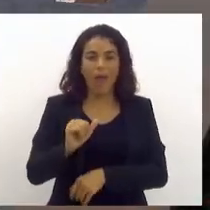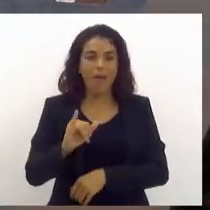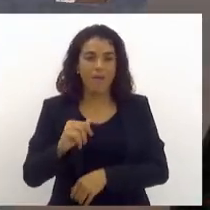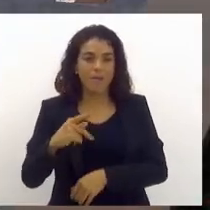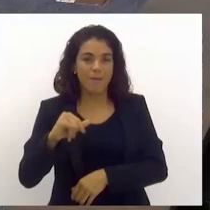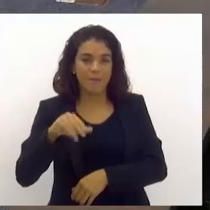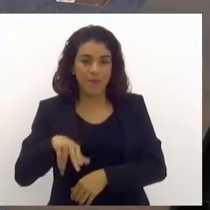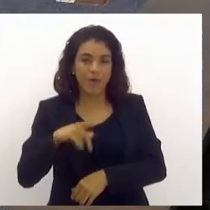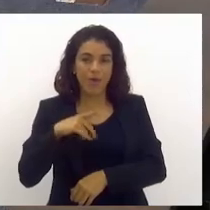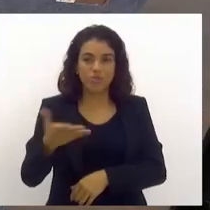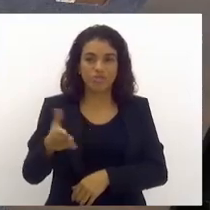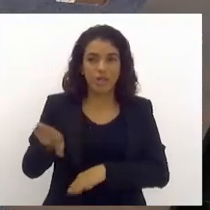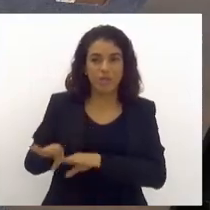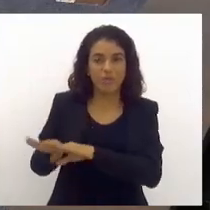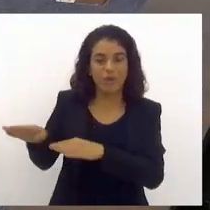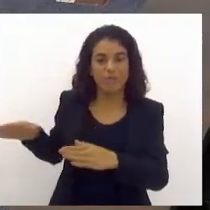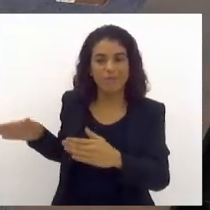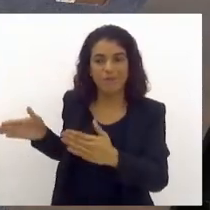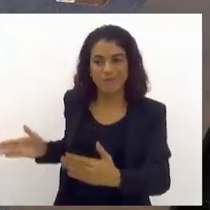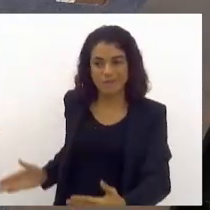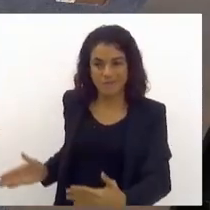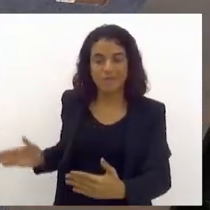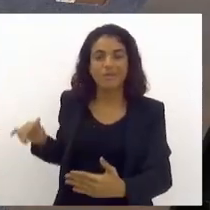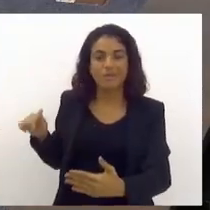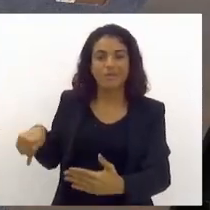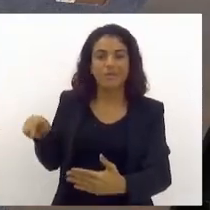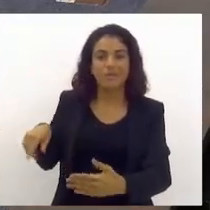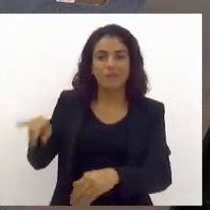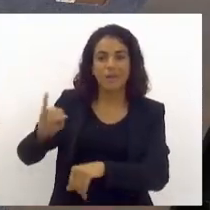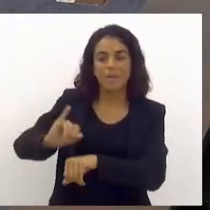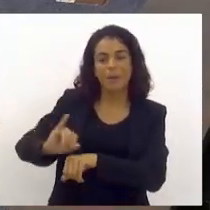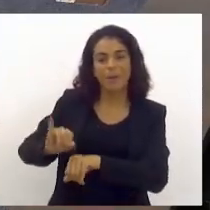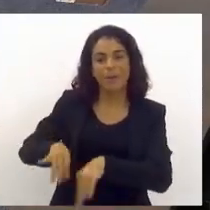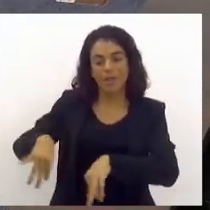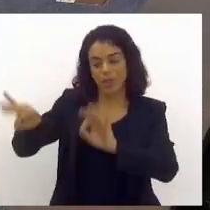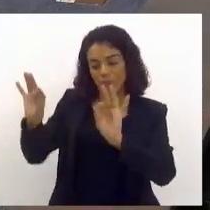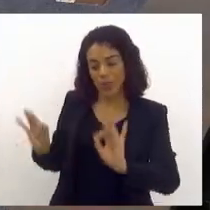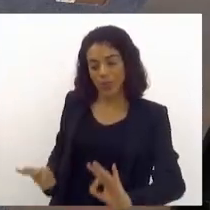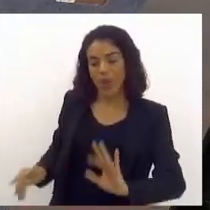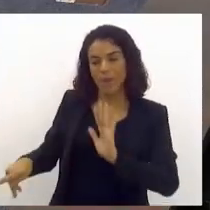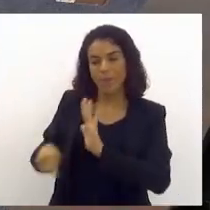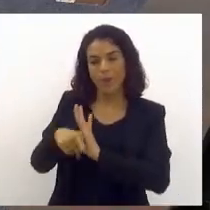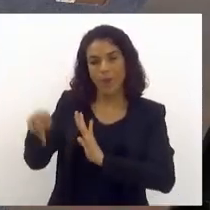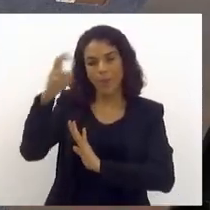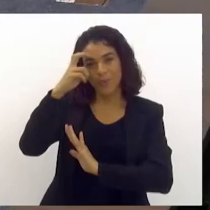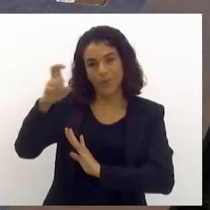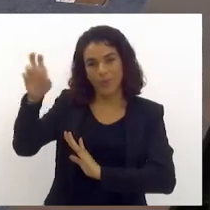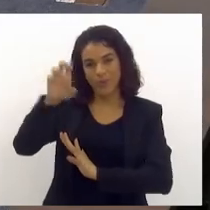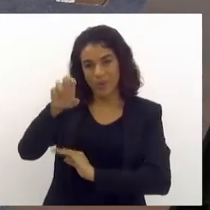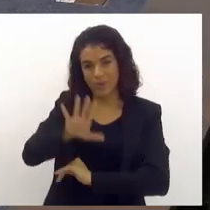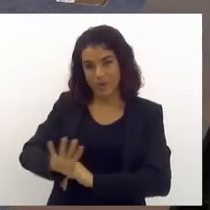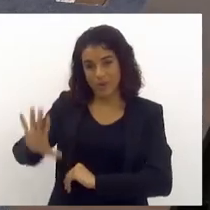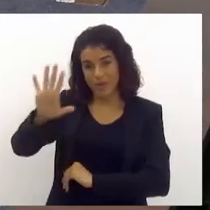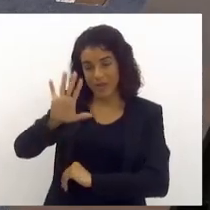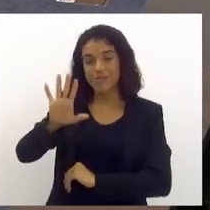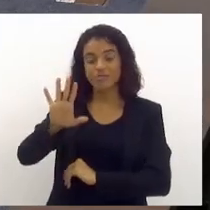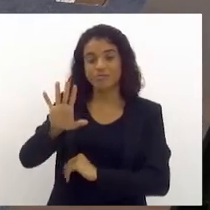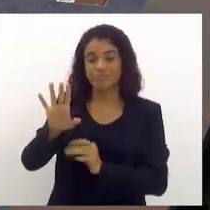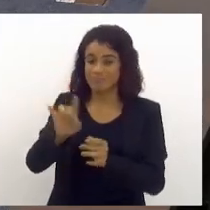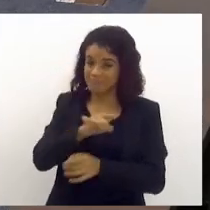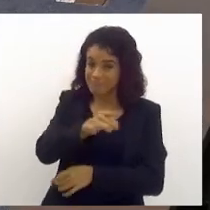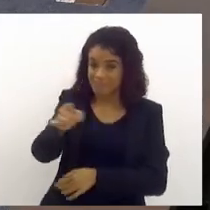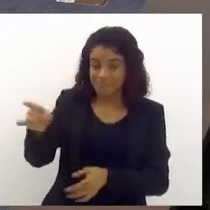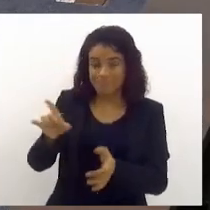uma mesinha ali ao meu lado esquerdo, com chita decorativa. Com a permissão de Vossa Excelência,